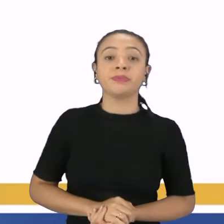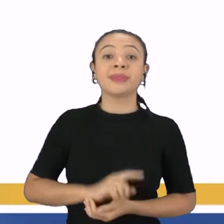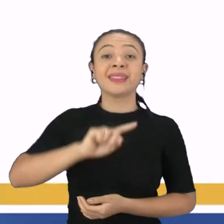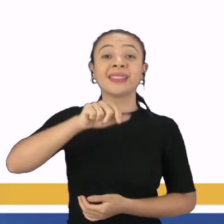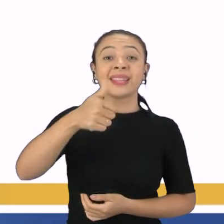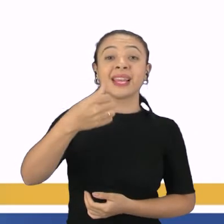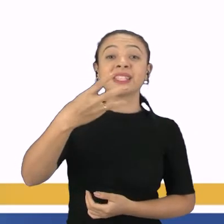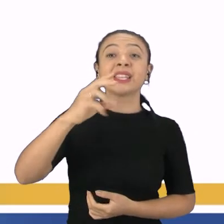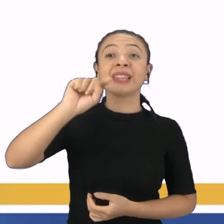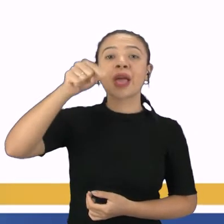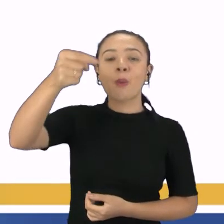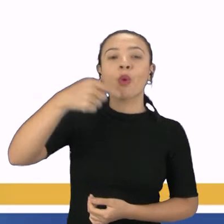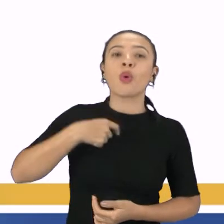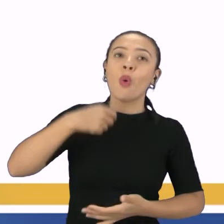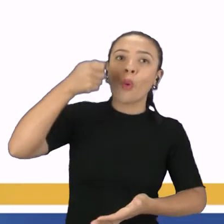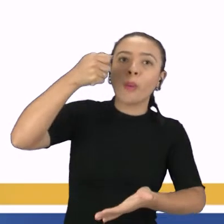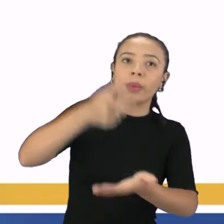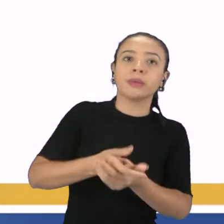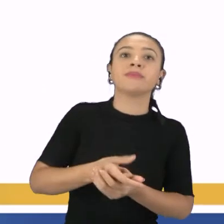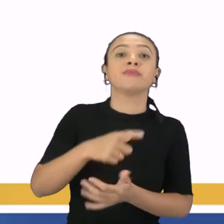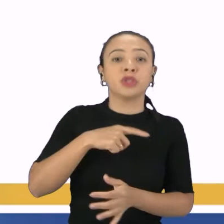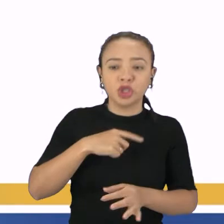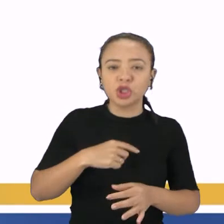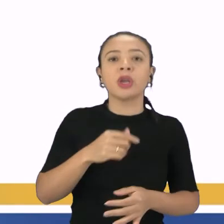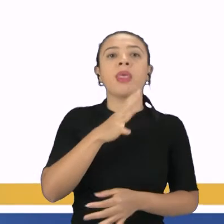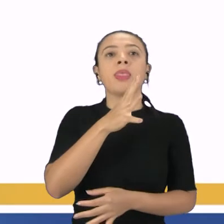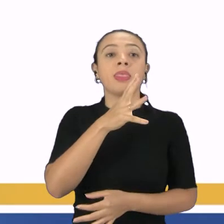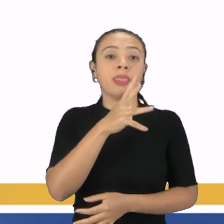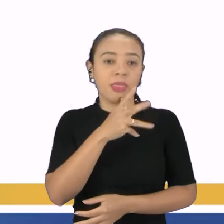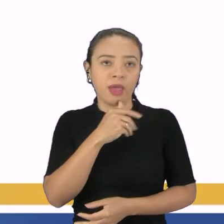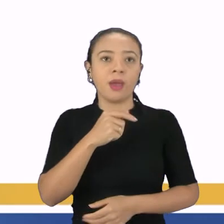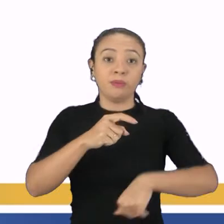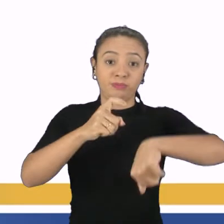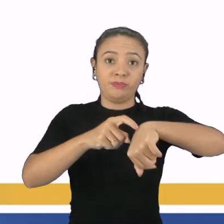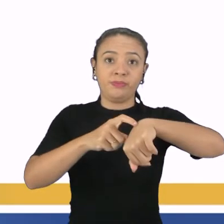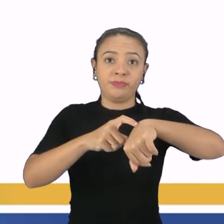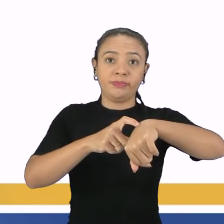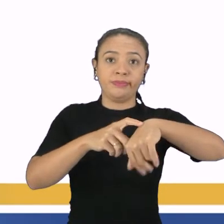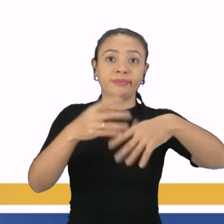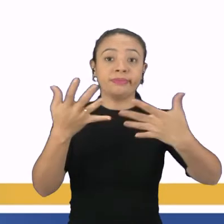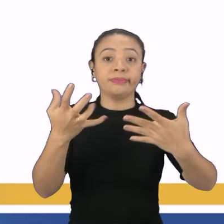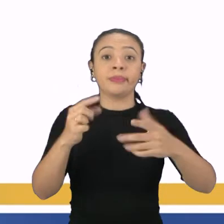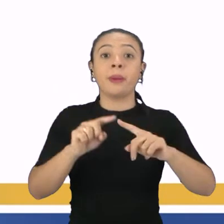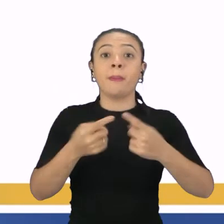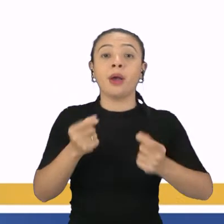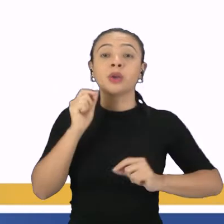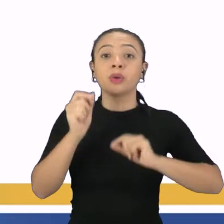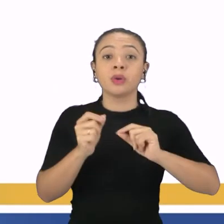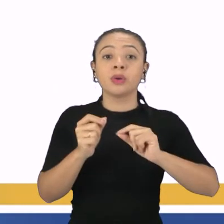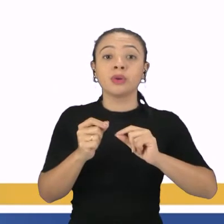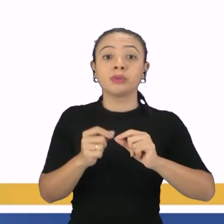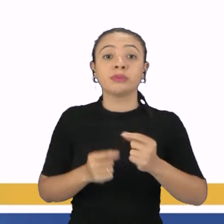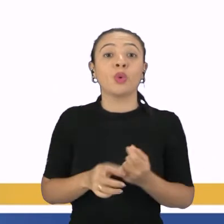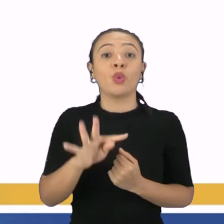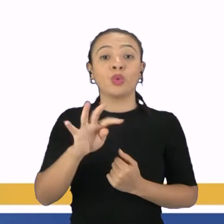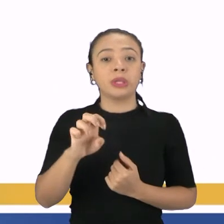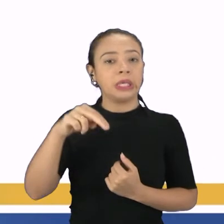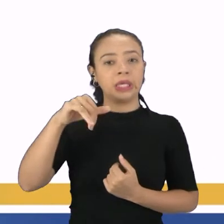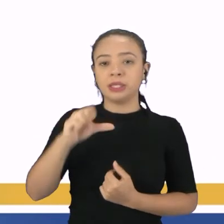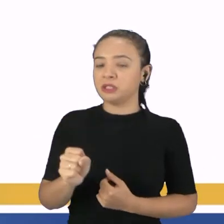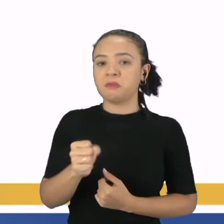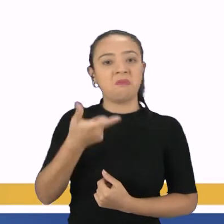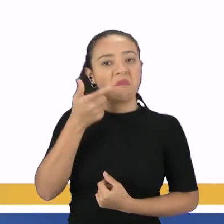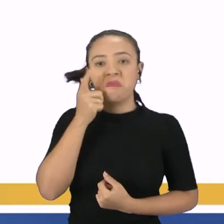compra. E apesar da margem de tempo, o valor do frete e da promessa dos 3 dias, o meu tênis ainda não foi entregue.